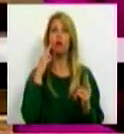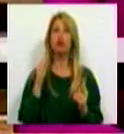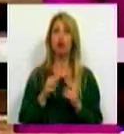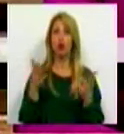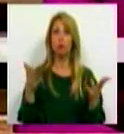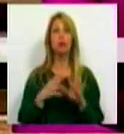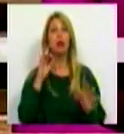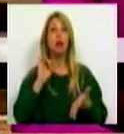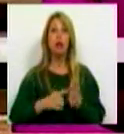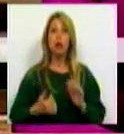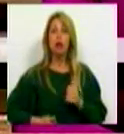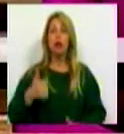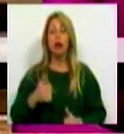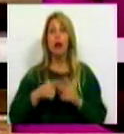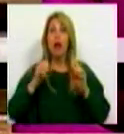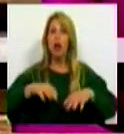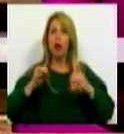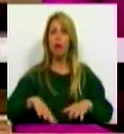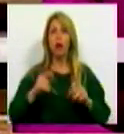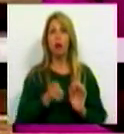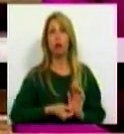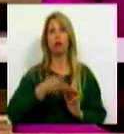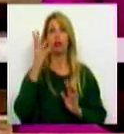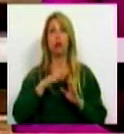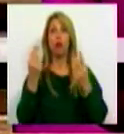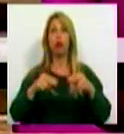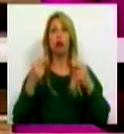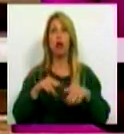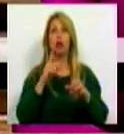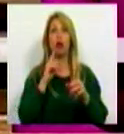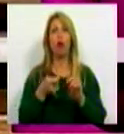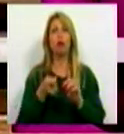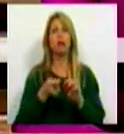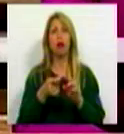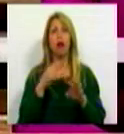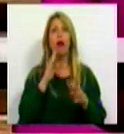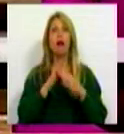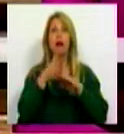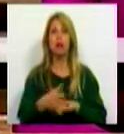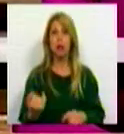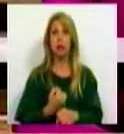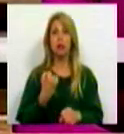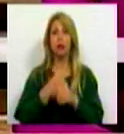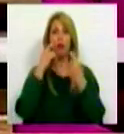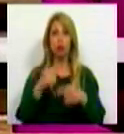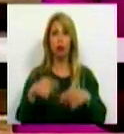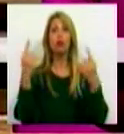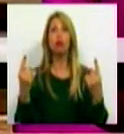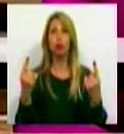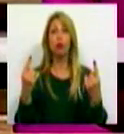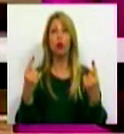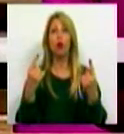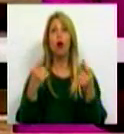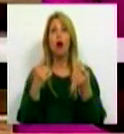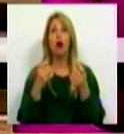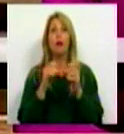essencial evitar a multiplicidade de portais e de senhas para o acesso à informação de serviços públicos e conseguir que o acesso seja possível através de um